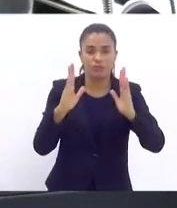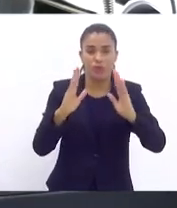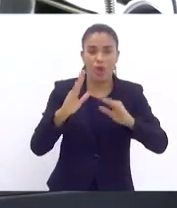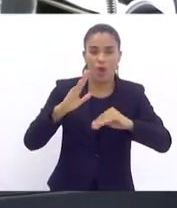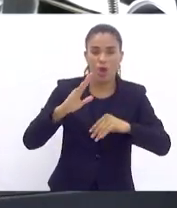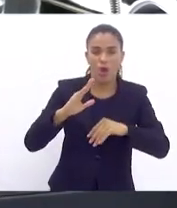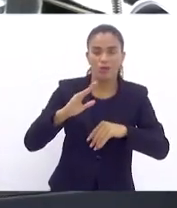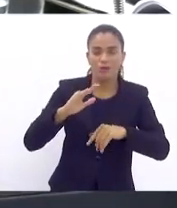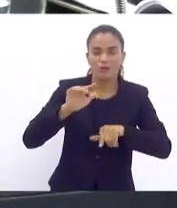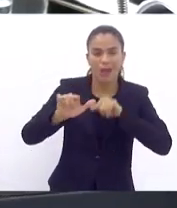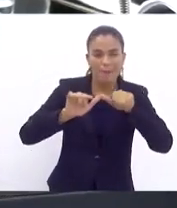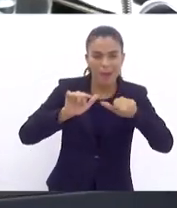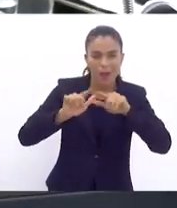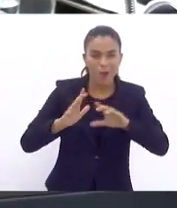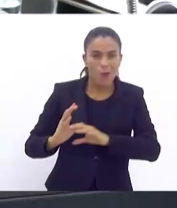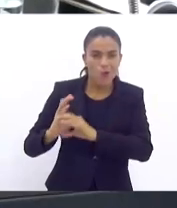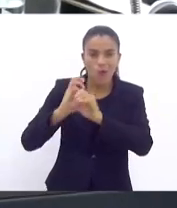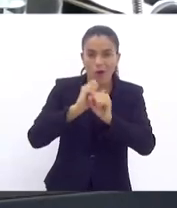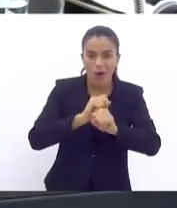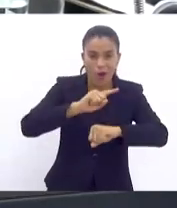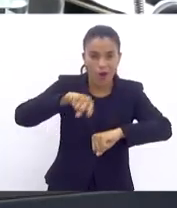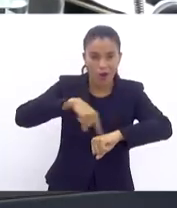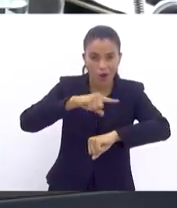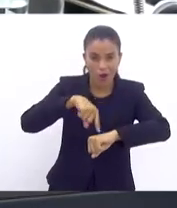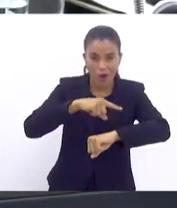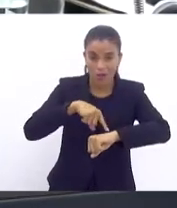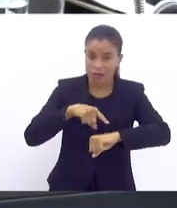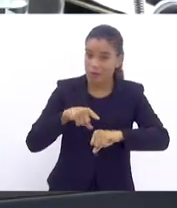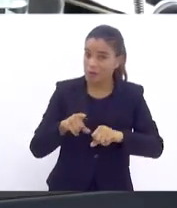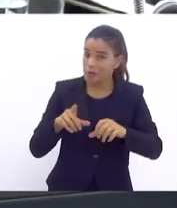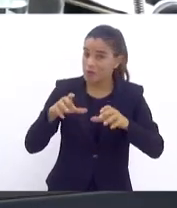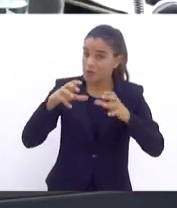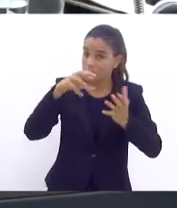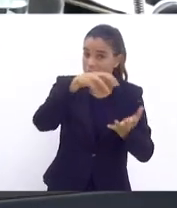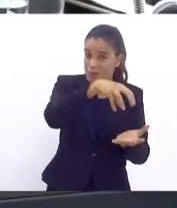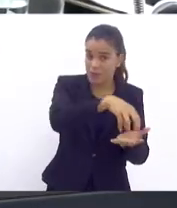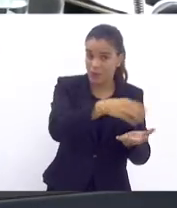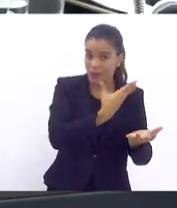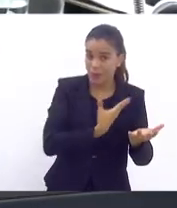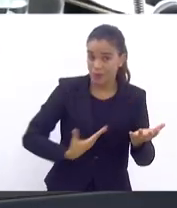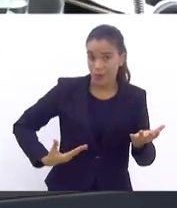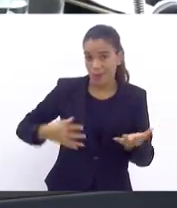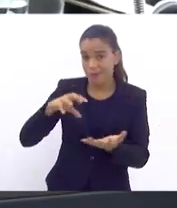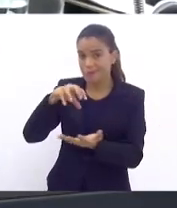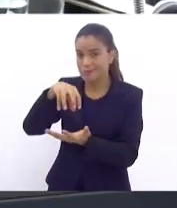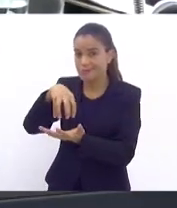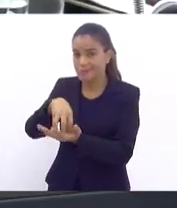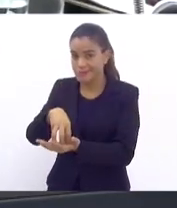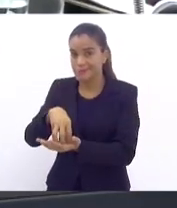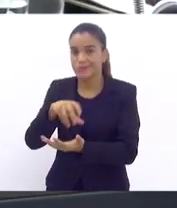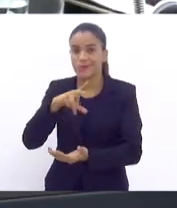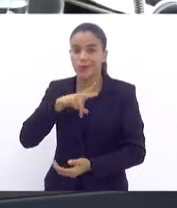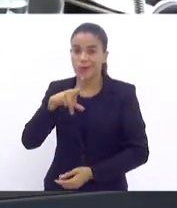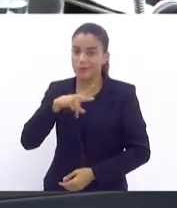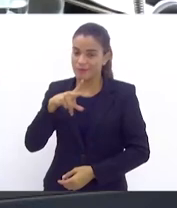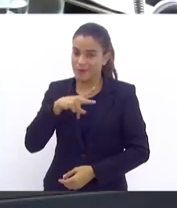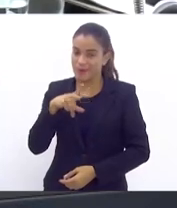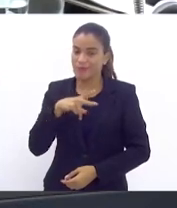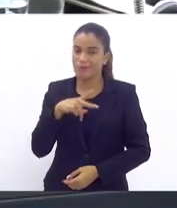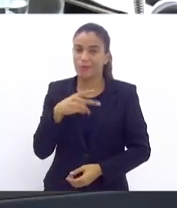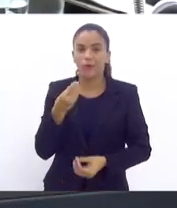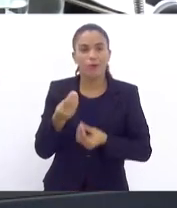para o setor público ou privado Então como a competência para